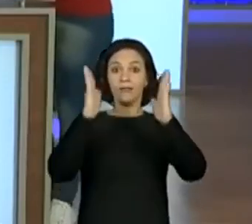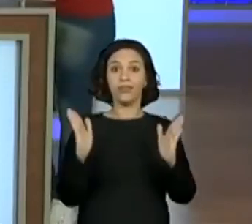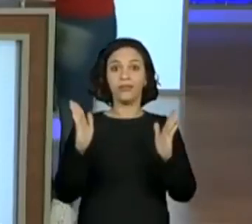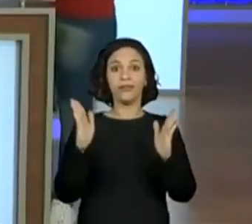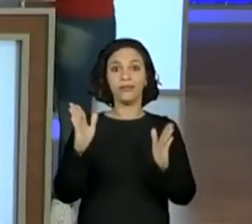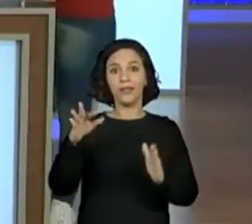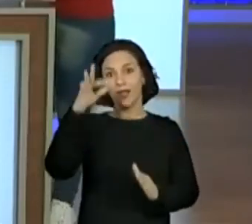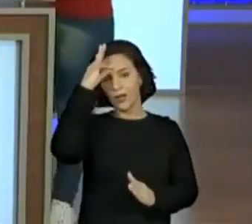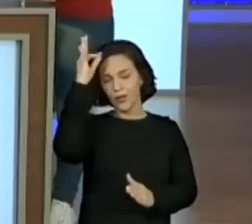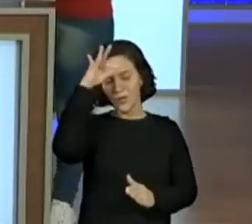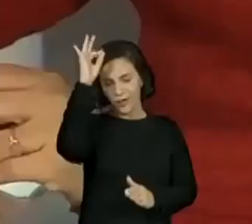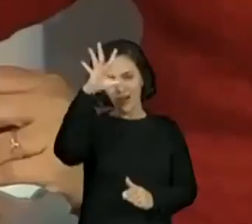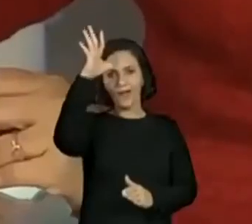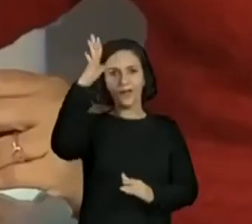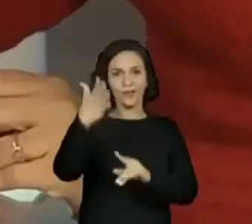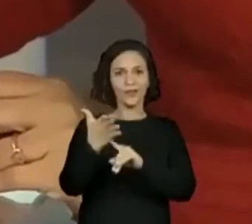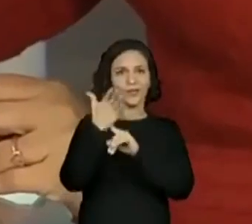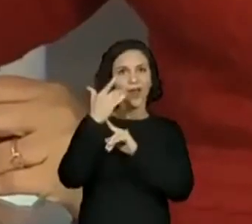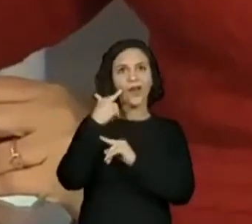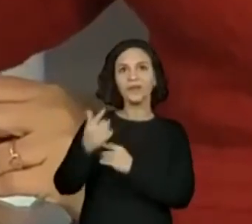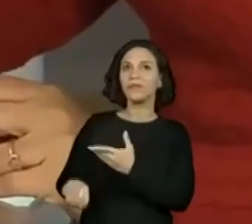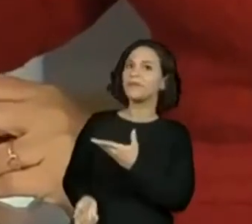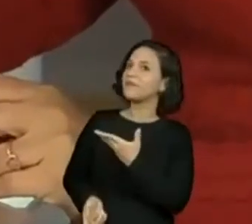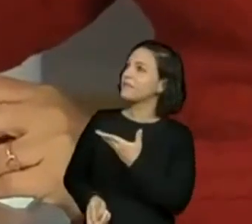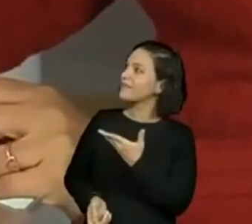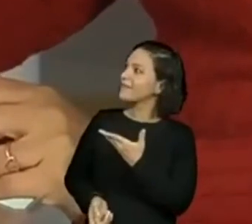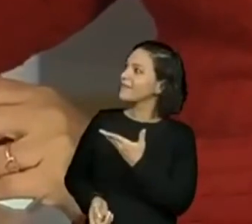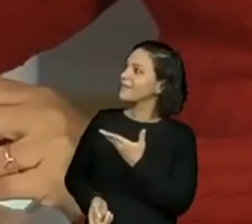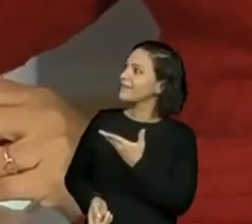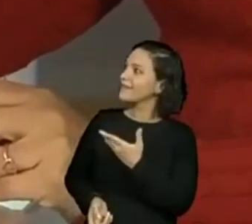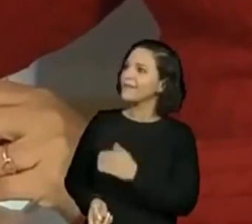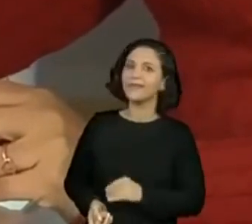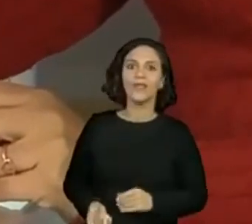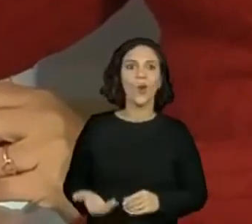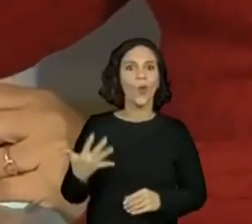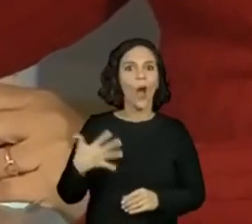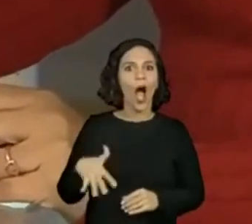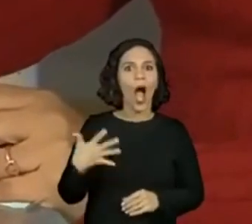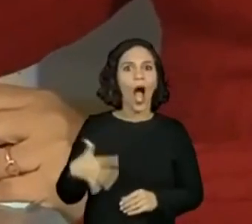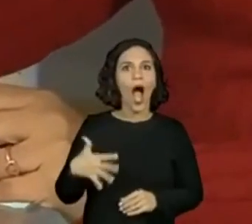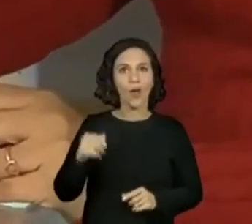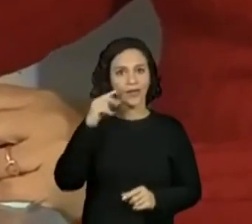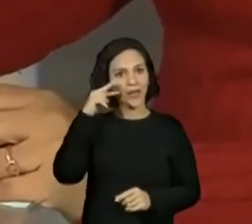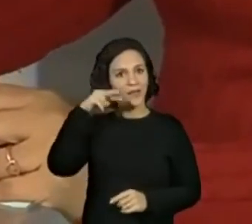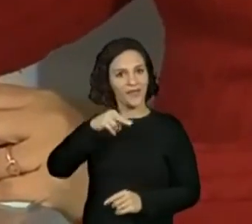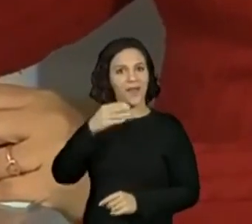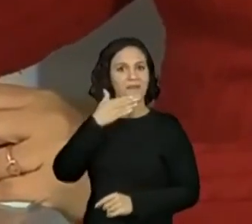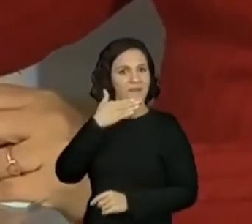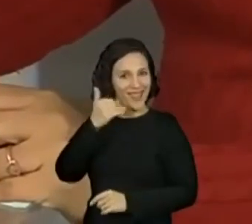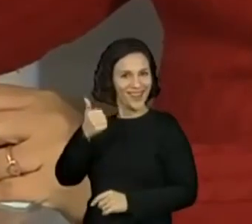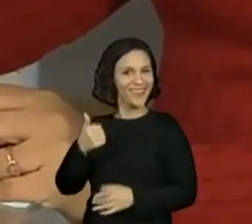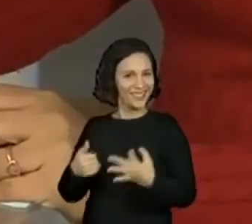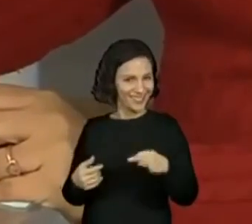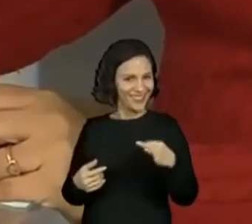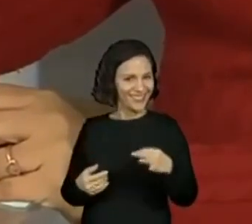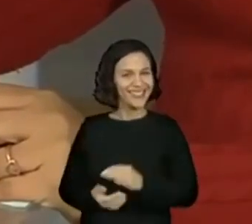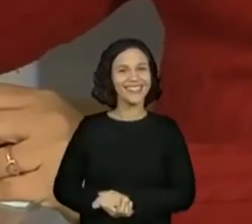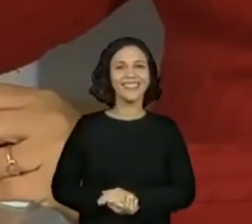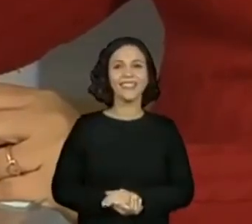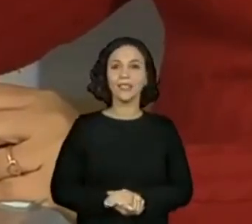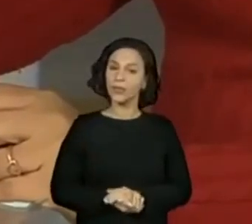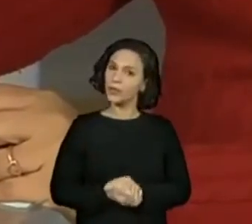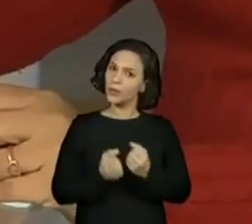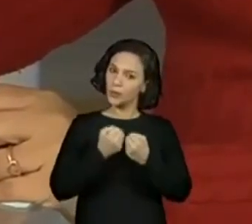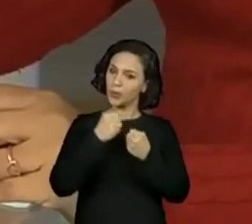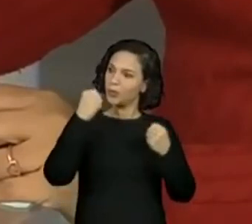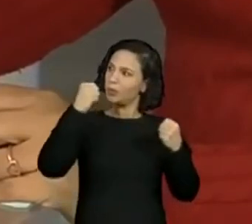oráculo trouxe aqui para nós. Dá só uma observada, olha só. Essa dá para visualizar bem, né? Sim,